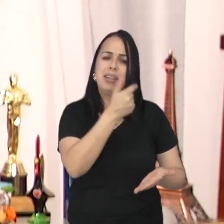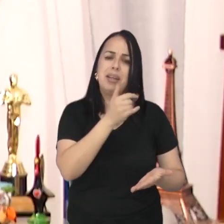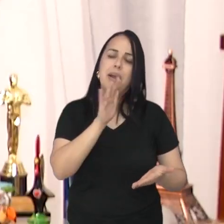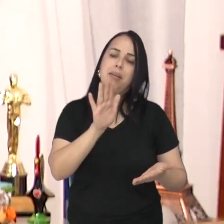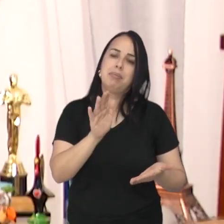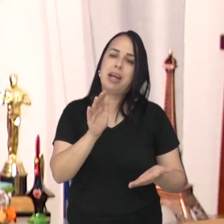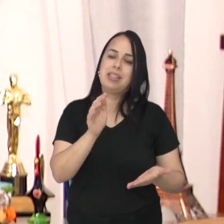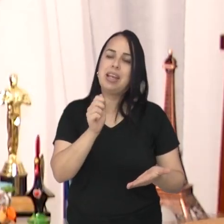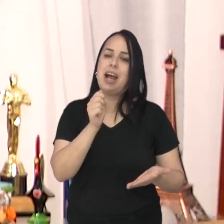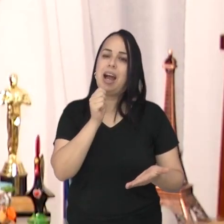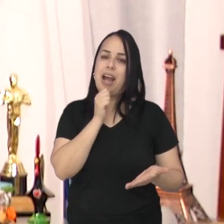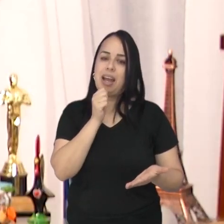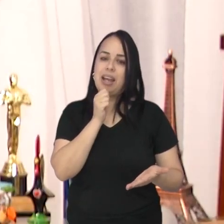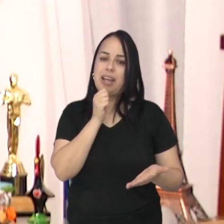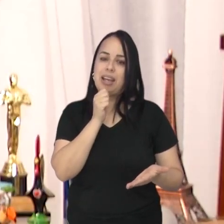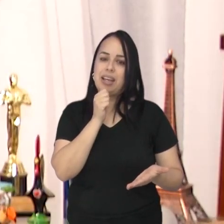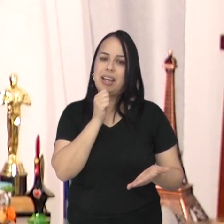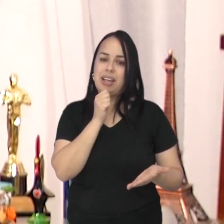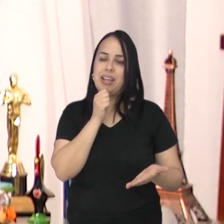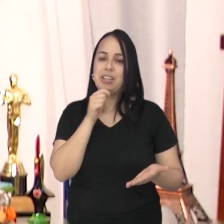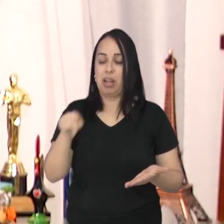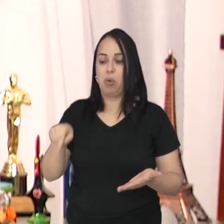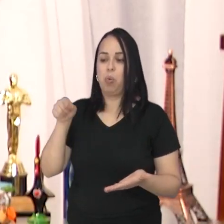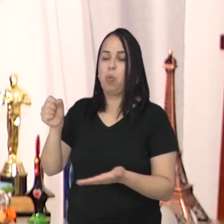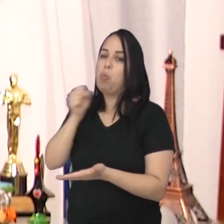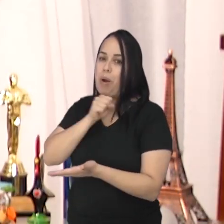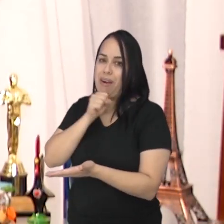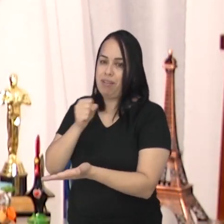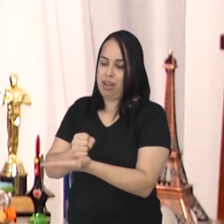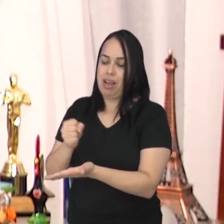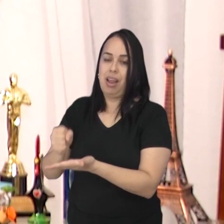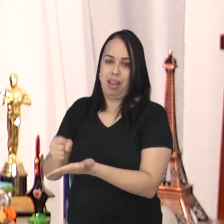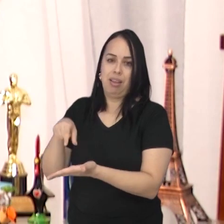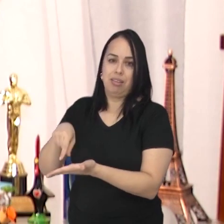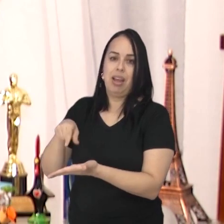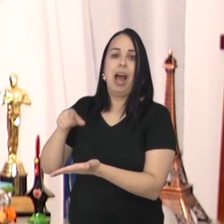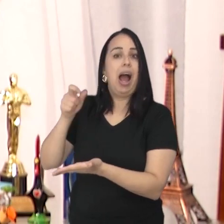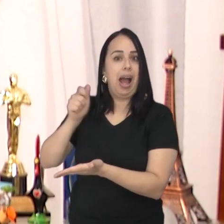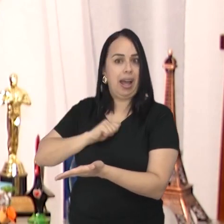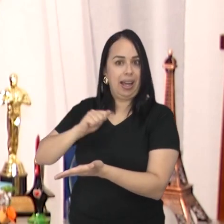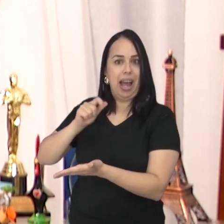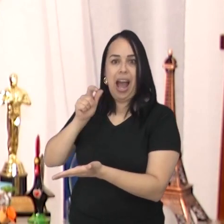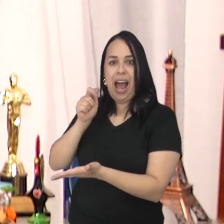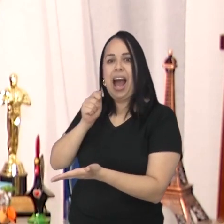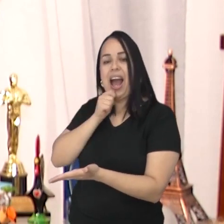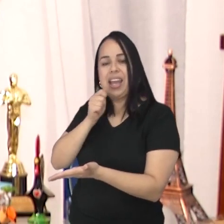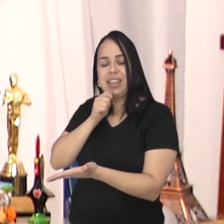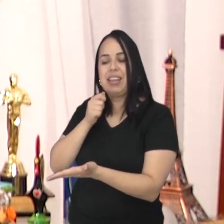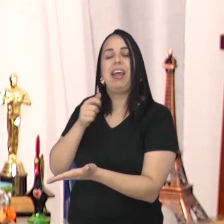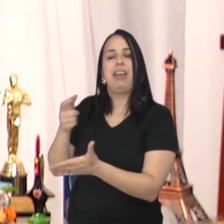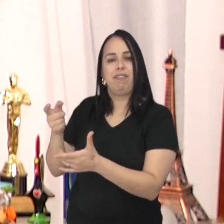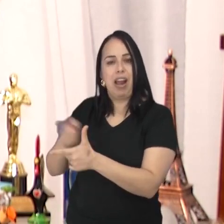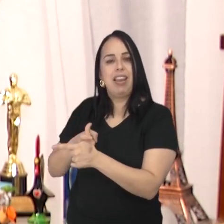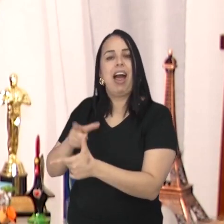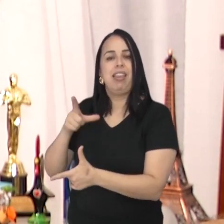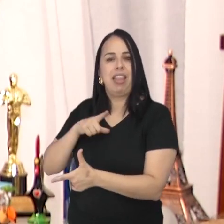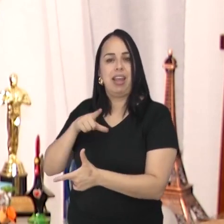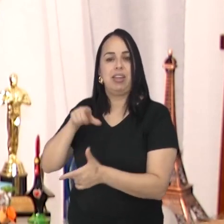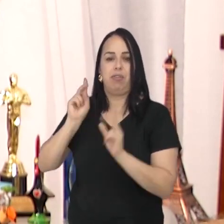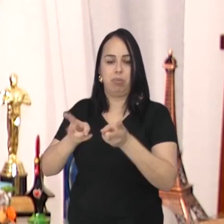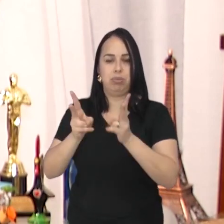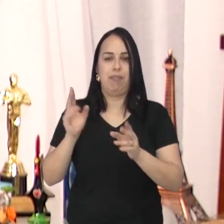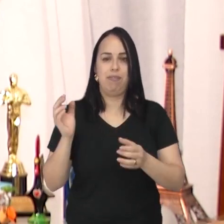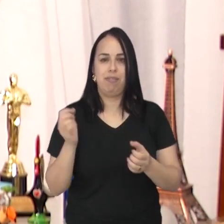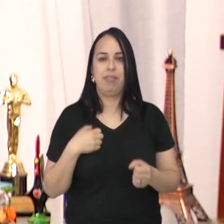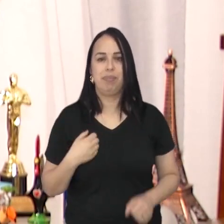muito bonito, mas infelizmente ainda vai continuar sendo com o antigo, porque eu já tenho o antigo passaporte, ele ainda está válido, né? Então vai